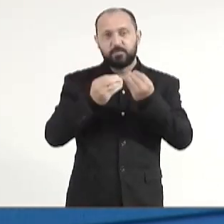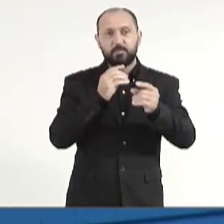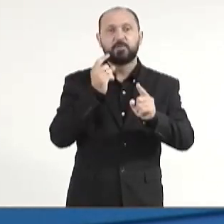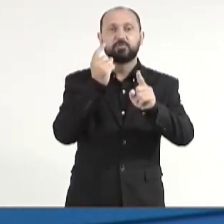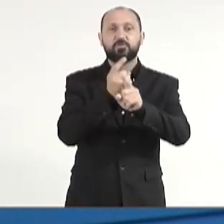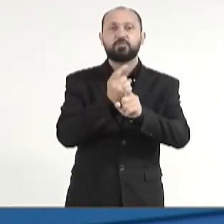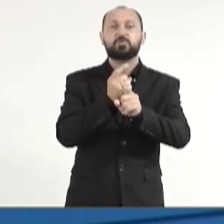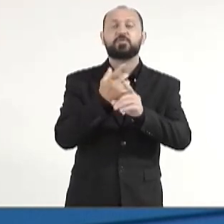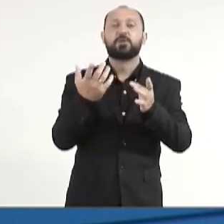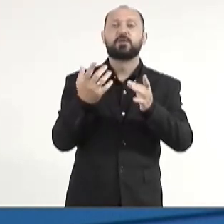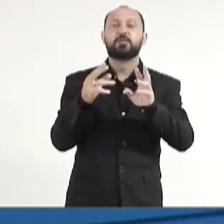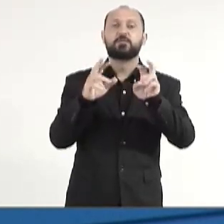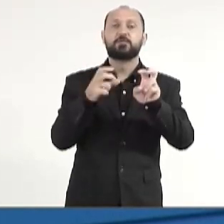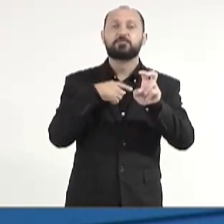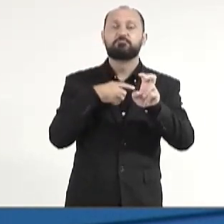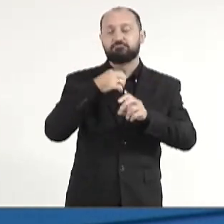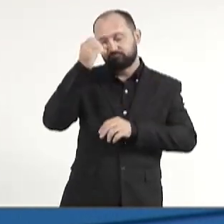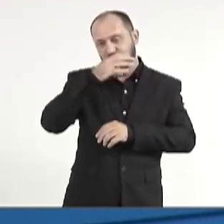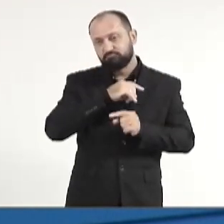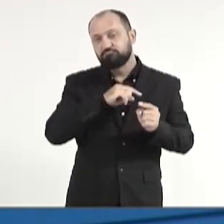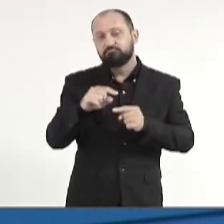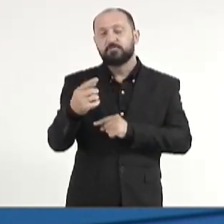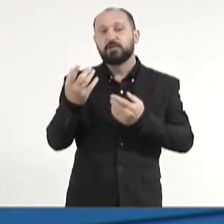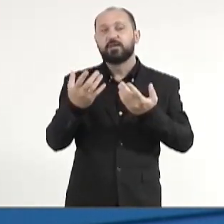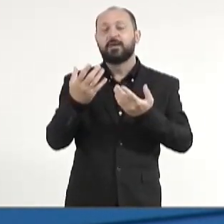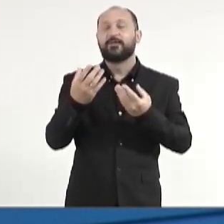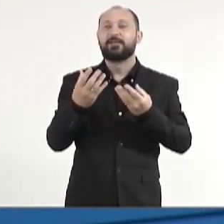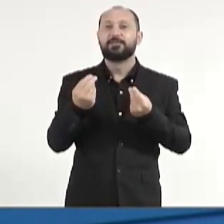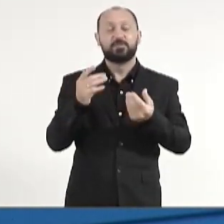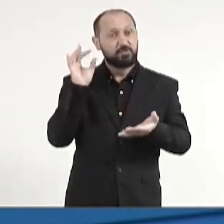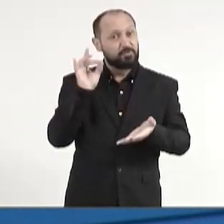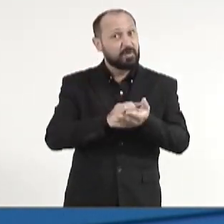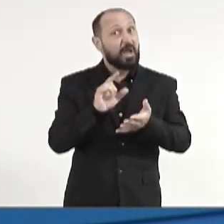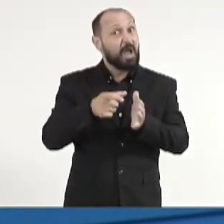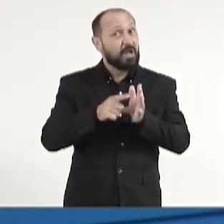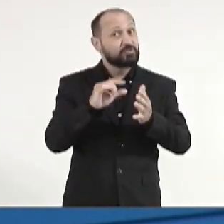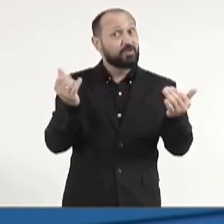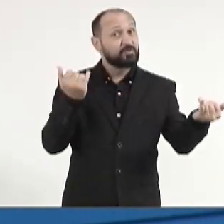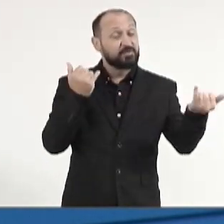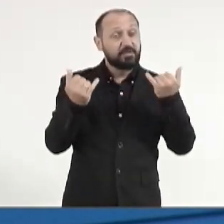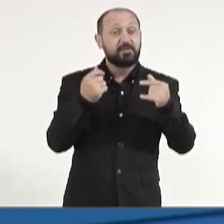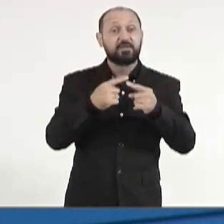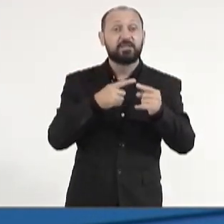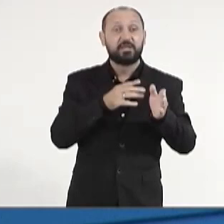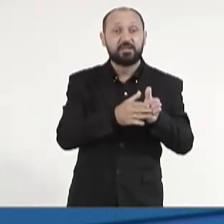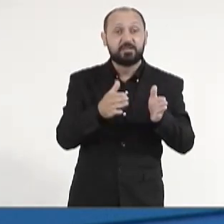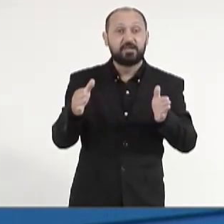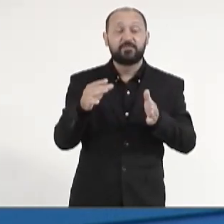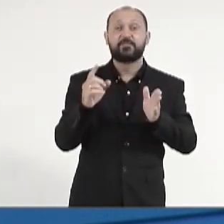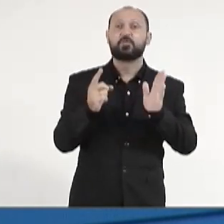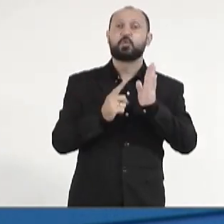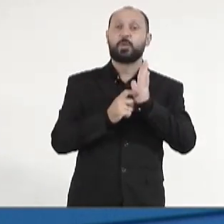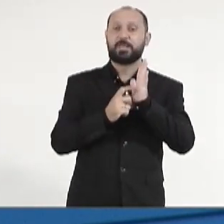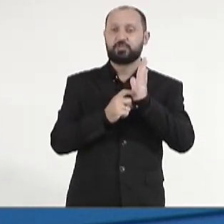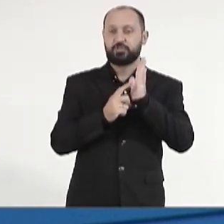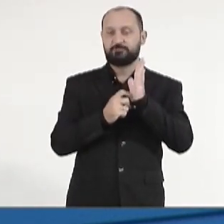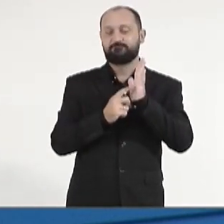nos deparamos aí com um caso, uma tragédia realmente, mas uma tragédia anunciada, que ocorreu em